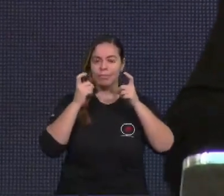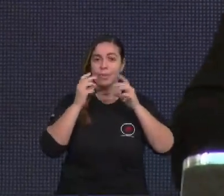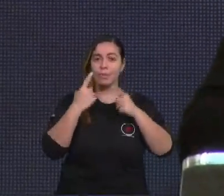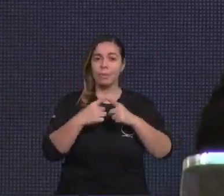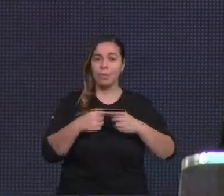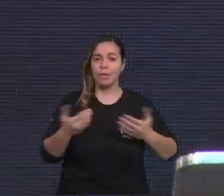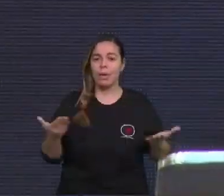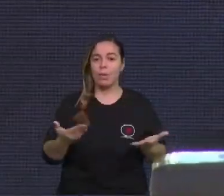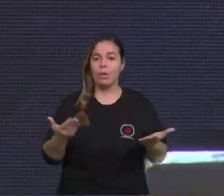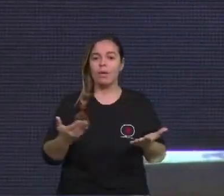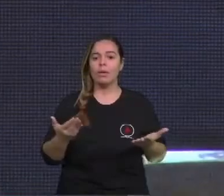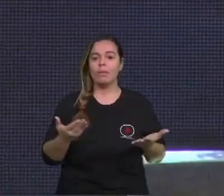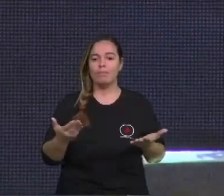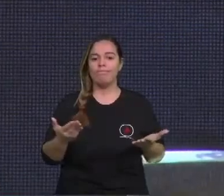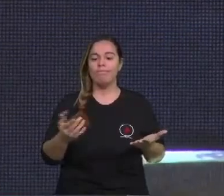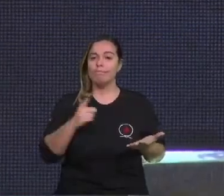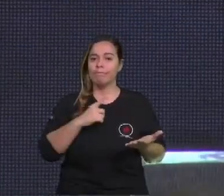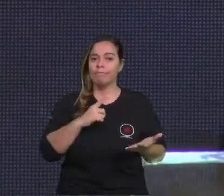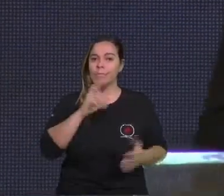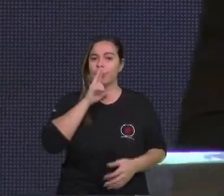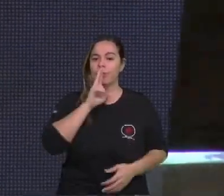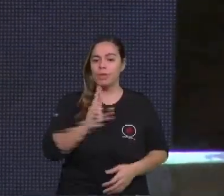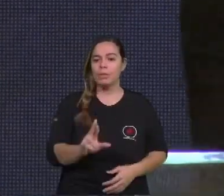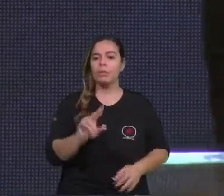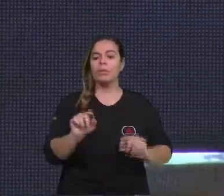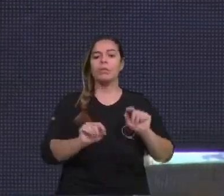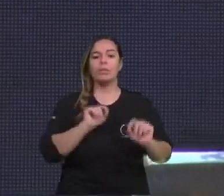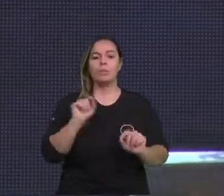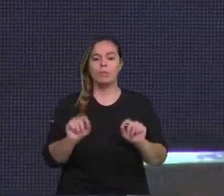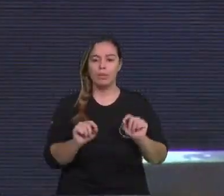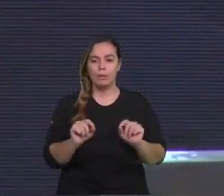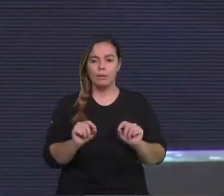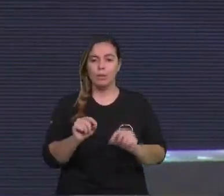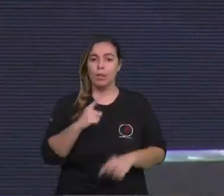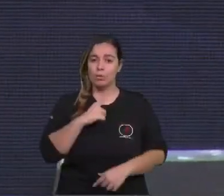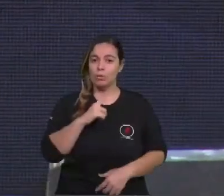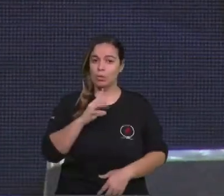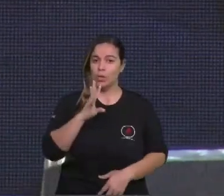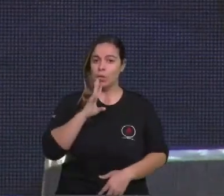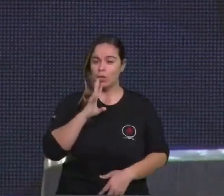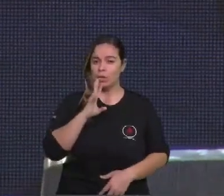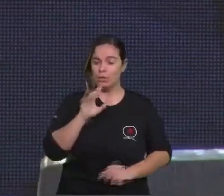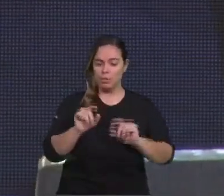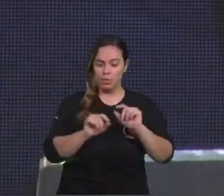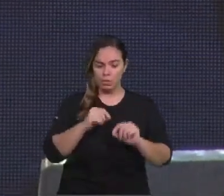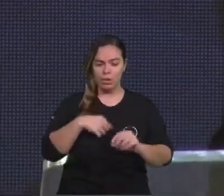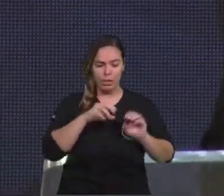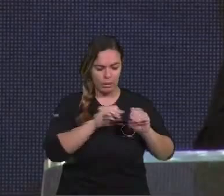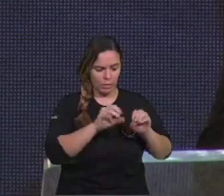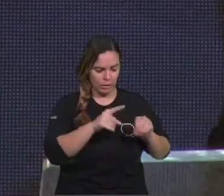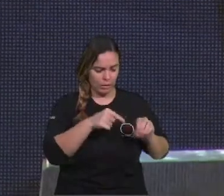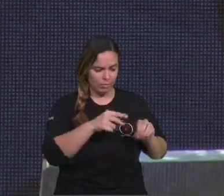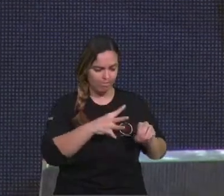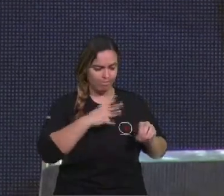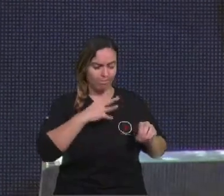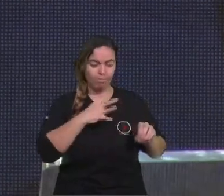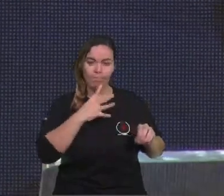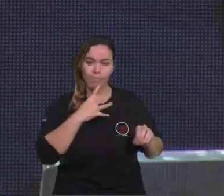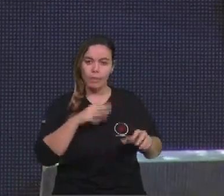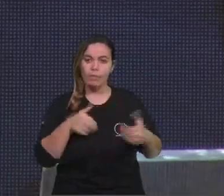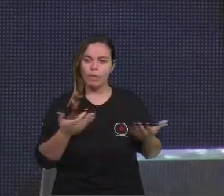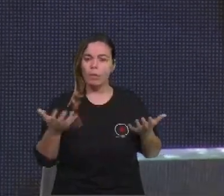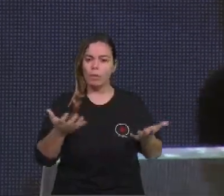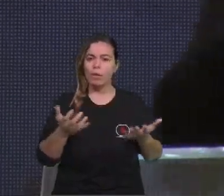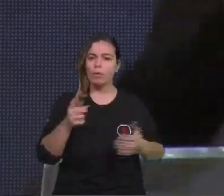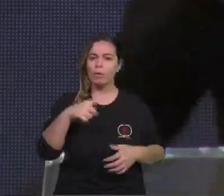eu tinha a resposta, ou seja, eu tinha o conhecimento daquilo que eu estava ensinando. Então eu queria que